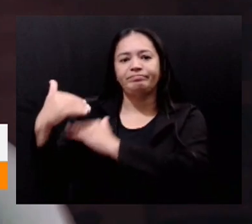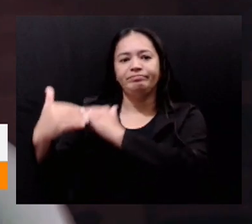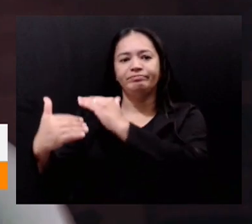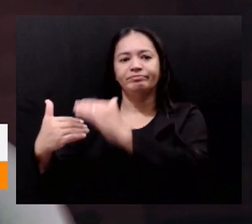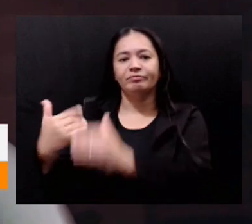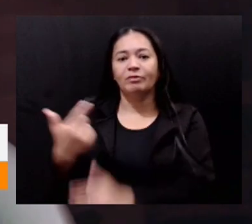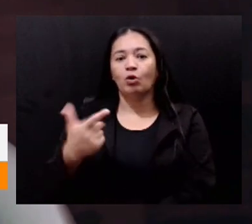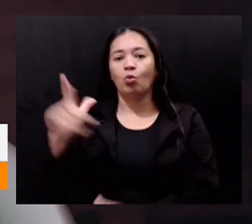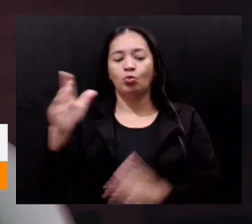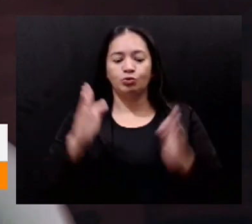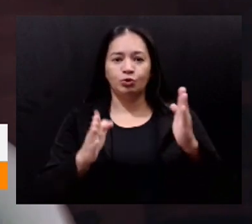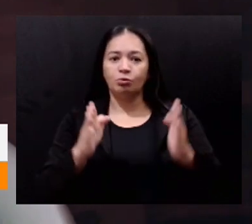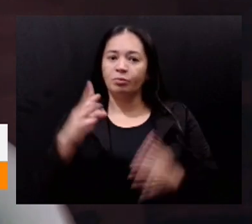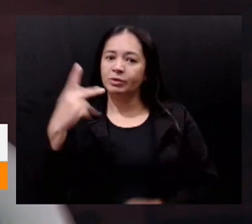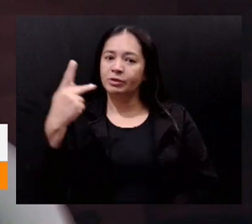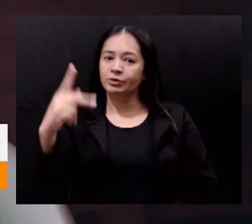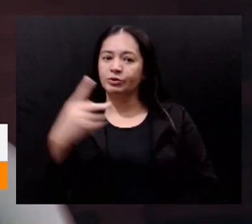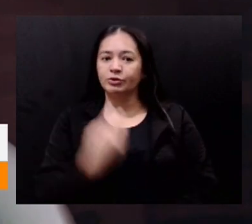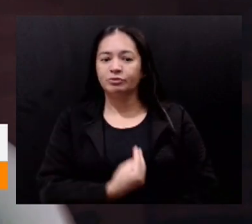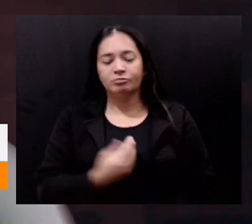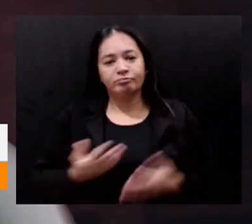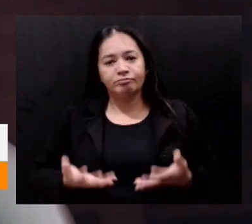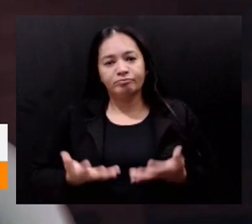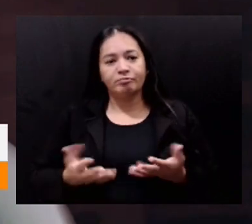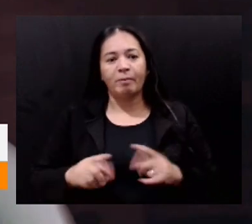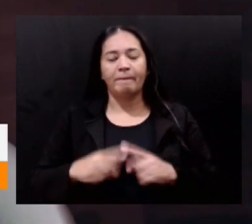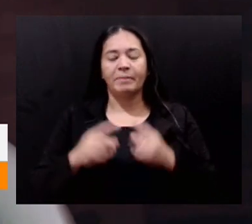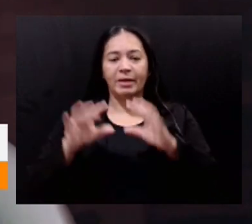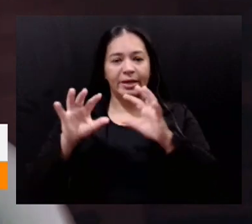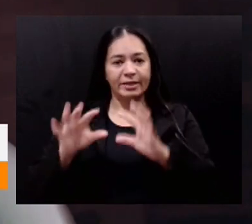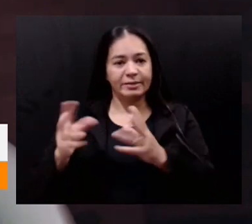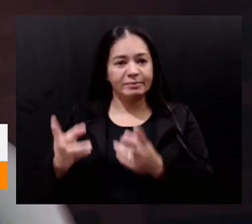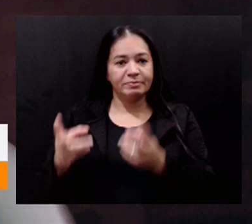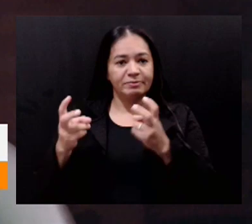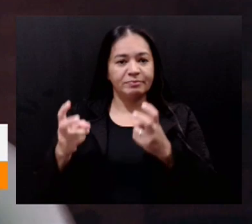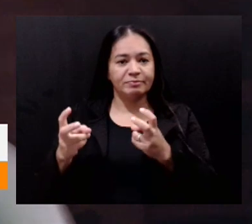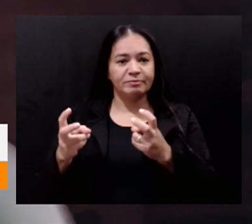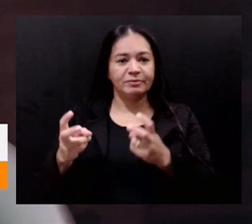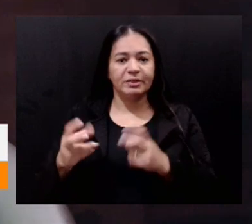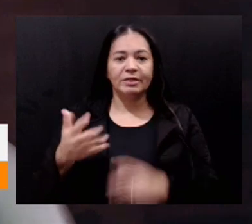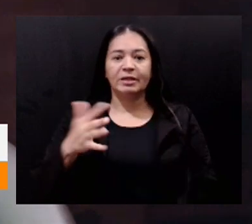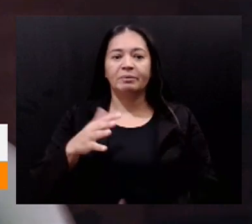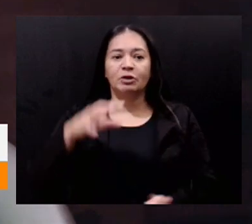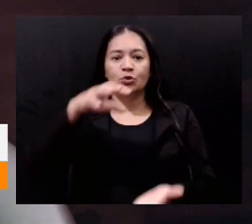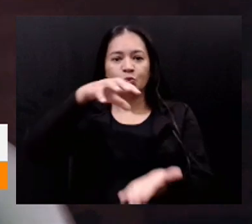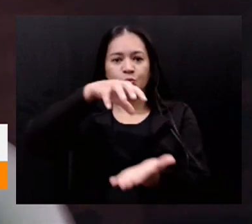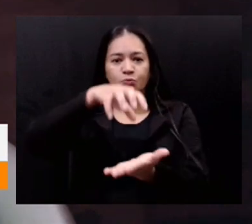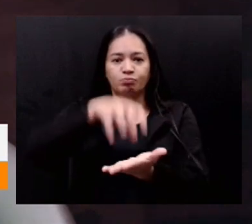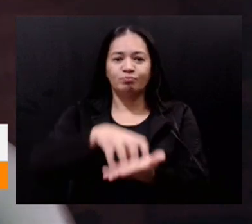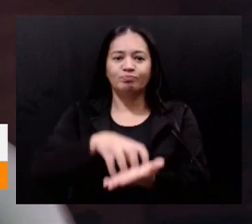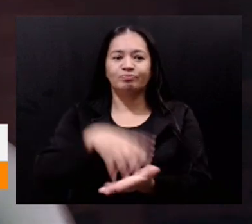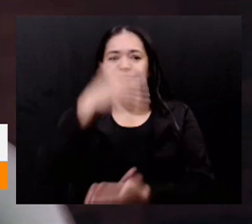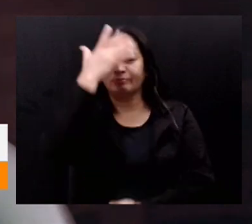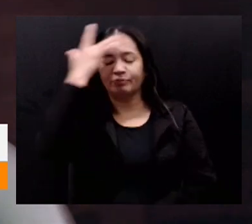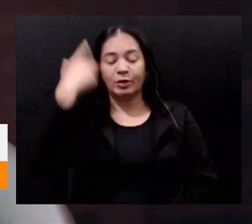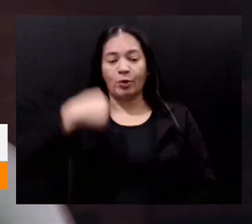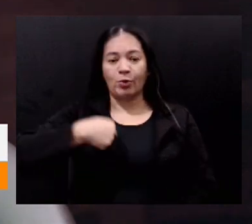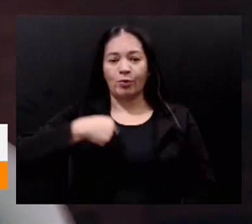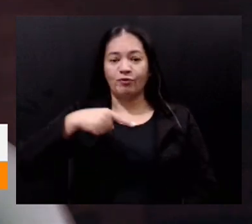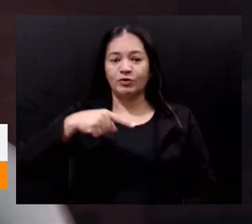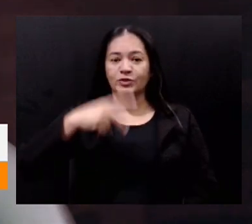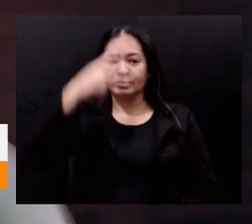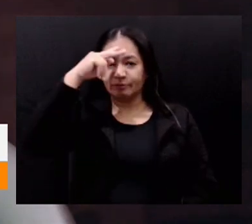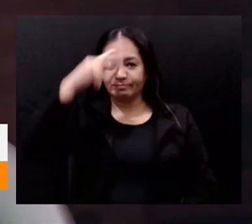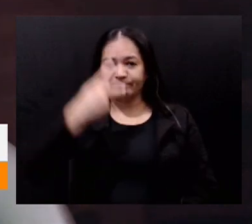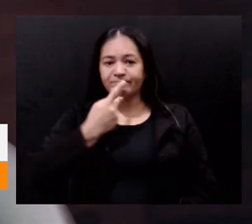vai intensificando. Mas essa identificação eu acho que vem muito do centro da pessoa, muito do eu. Quando você se conhece, você sabe aquilo que é seu, aquilo